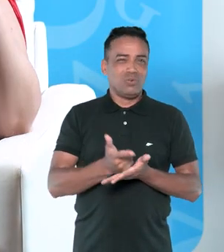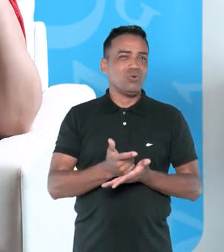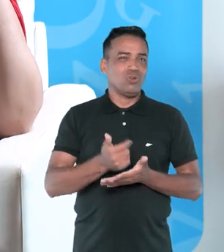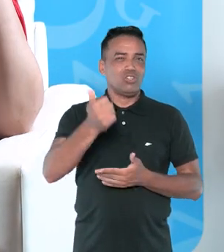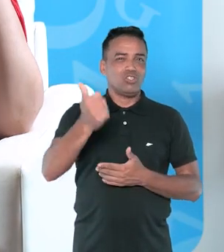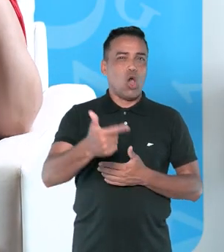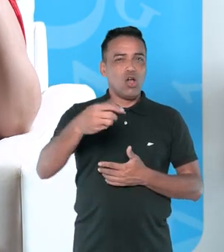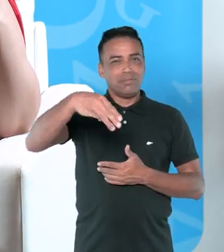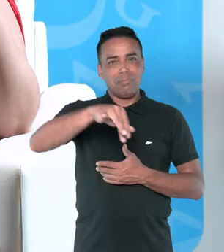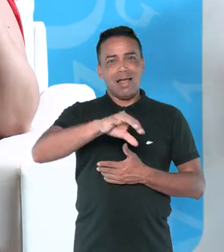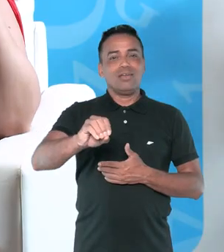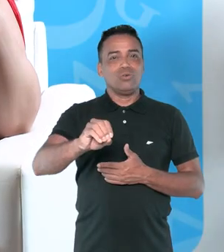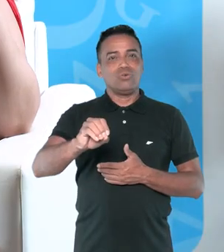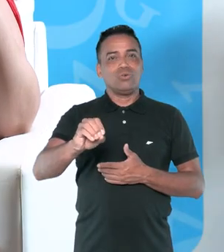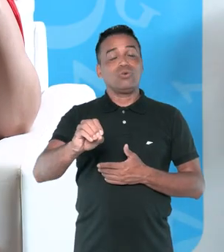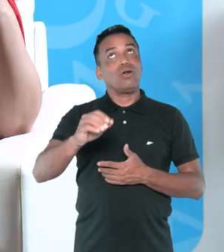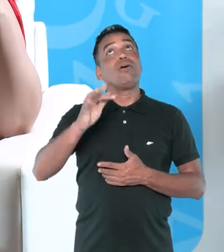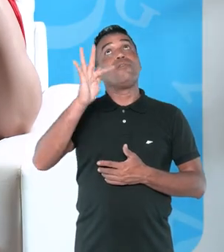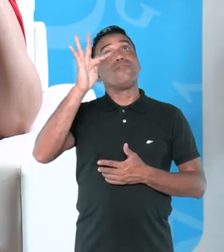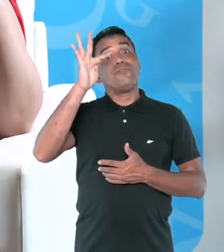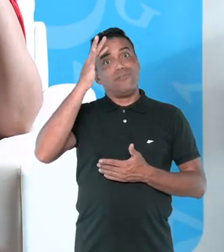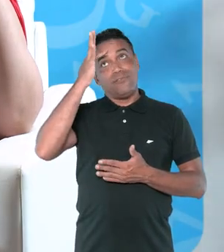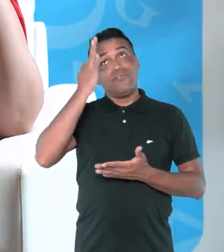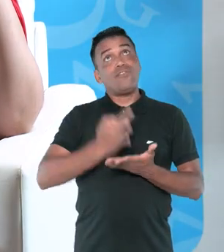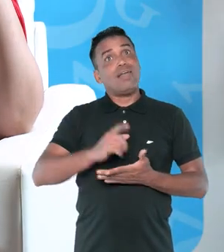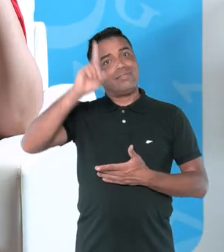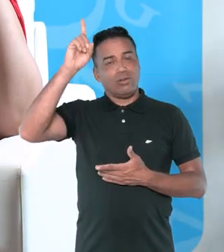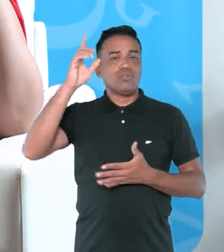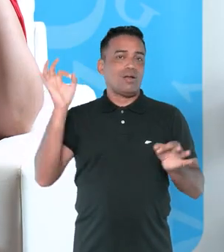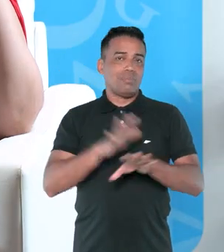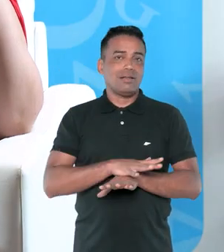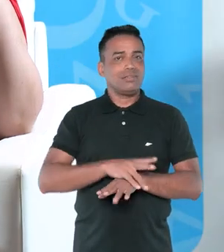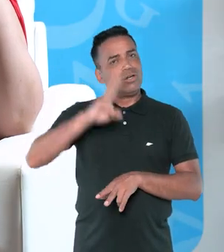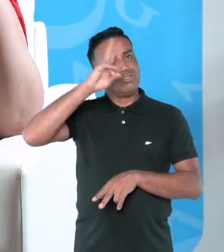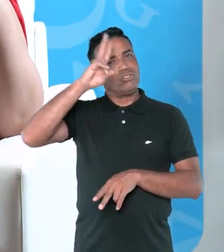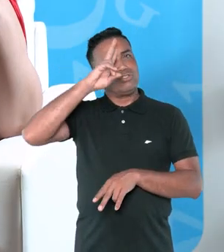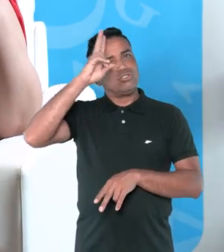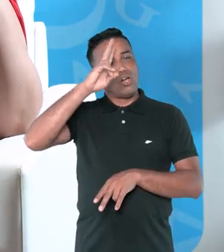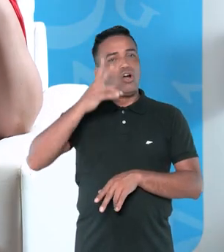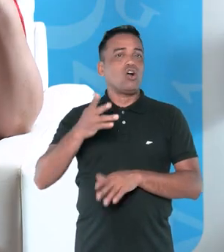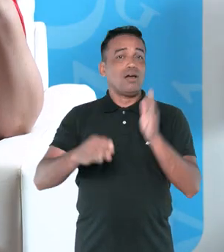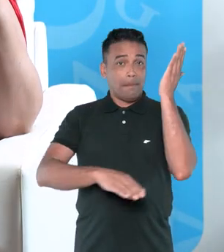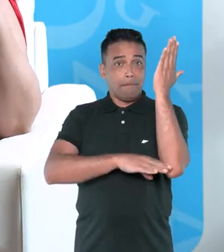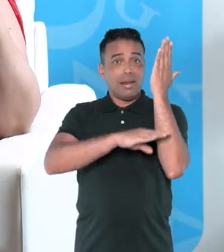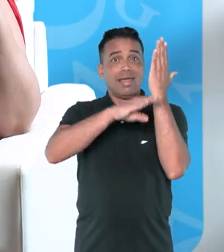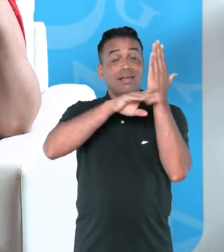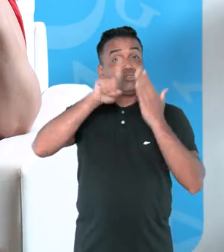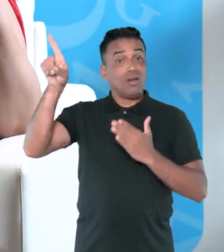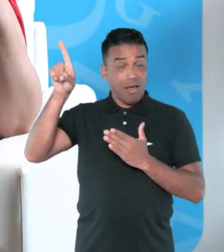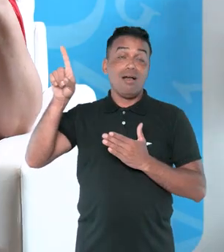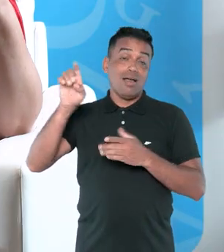maio. Com fé em Deus eu vou terminar. E é uma história sobre um prédio lá de Fortaleza. Tem a ver com um prédio